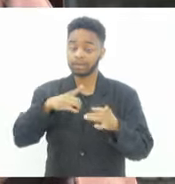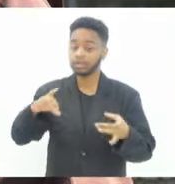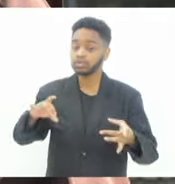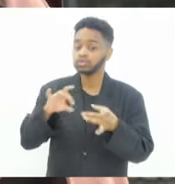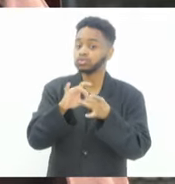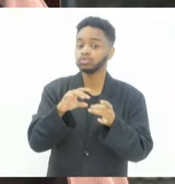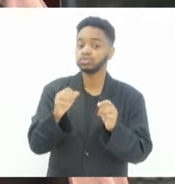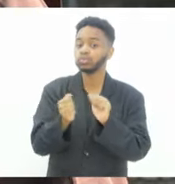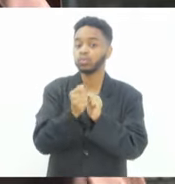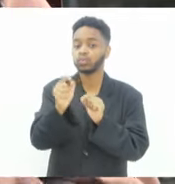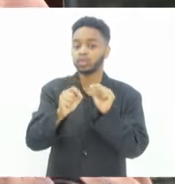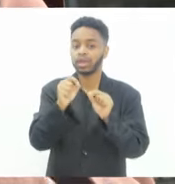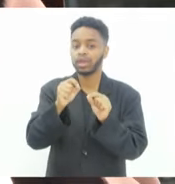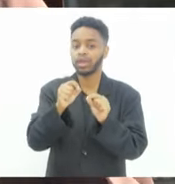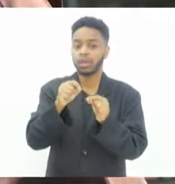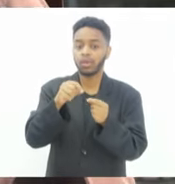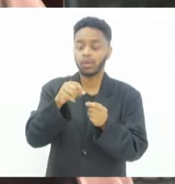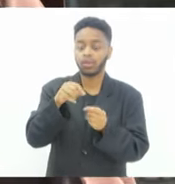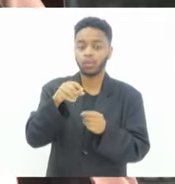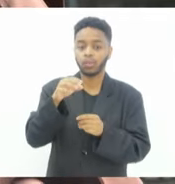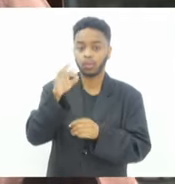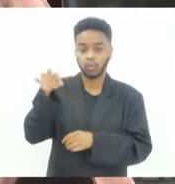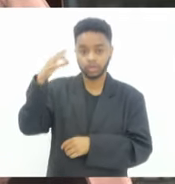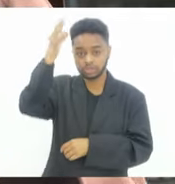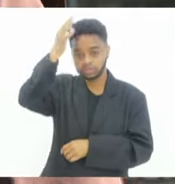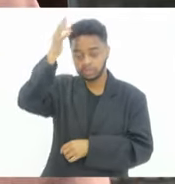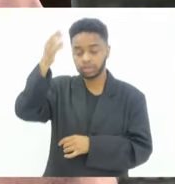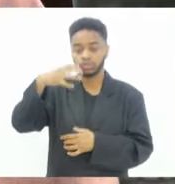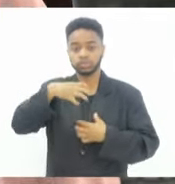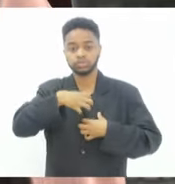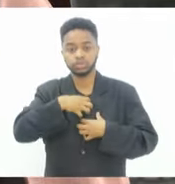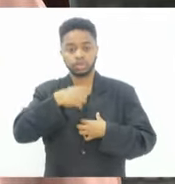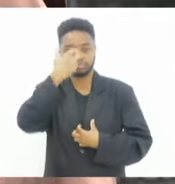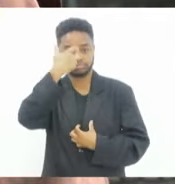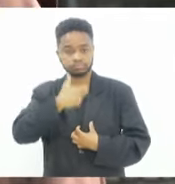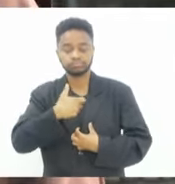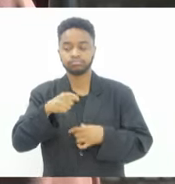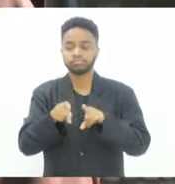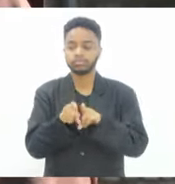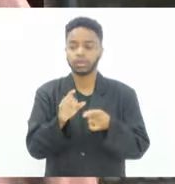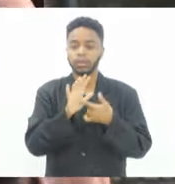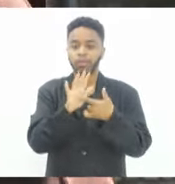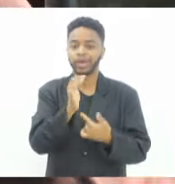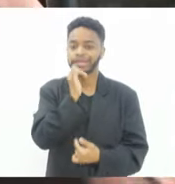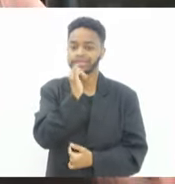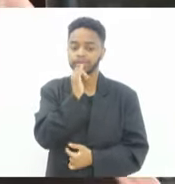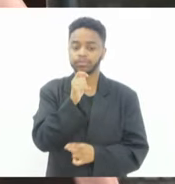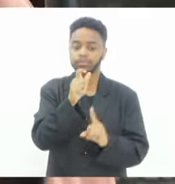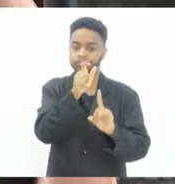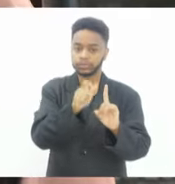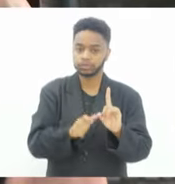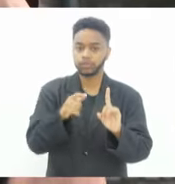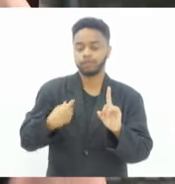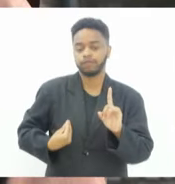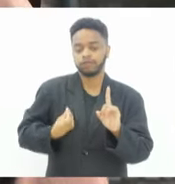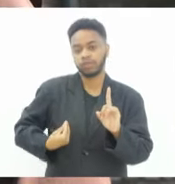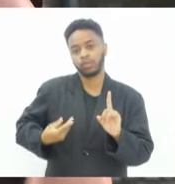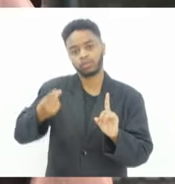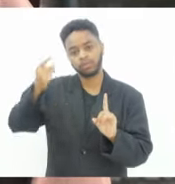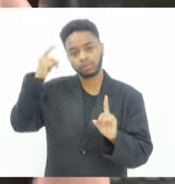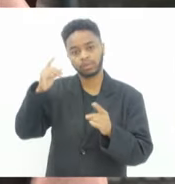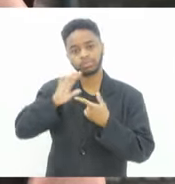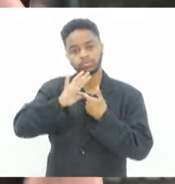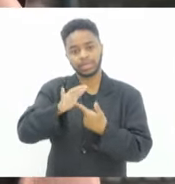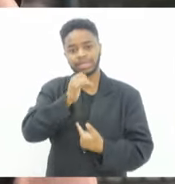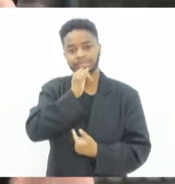o espírito, o modo de ser, o exemplo, a proximidade de alguém de carne e osso que viveu de maneira